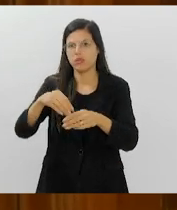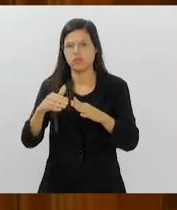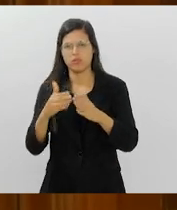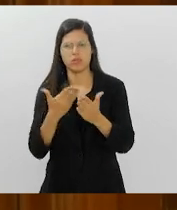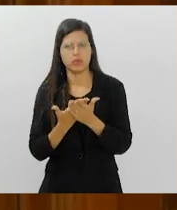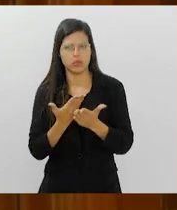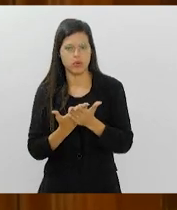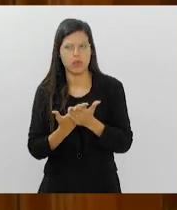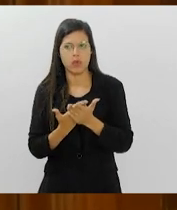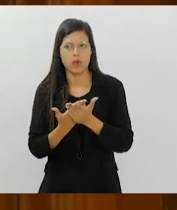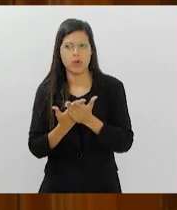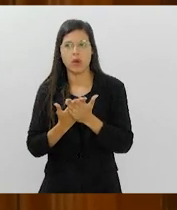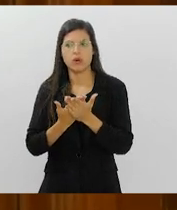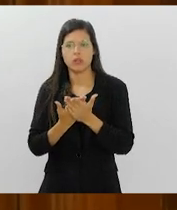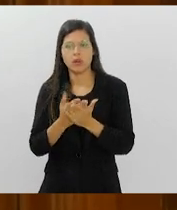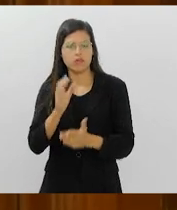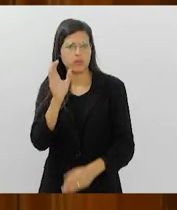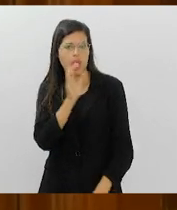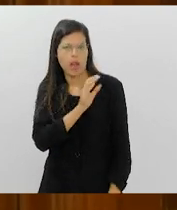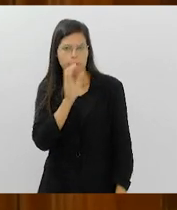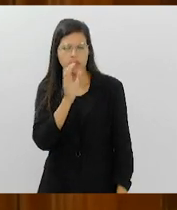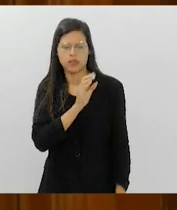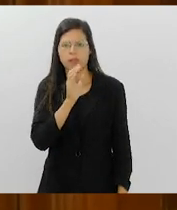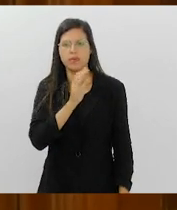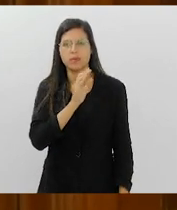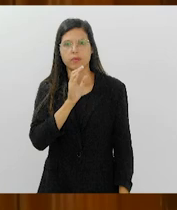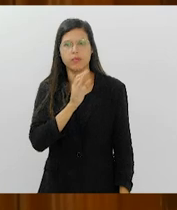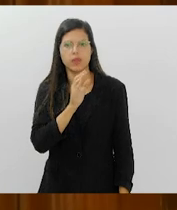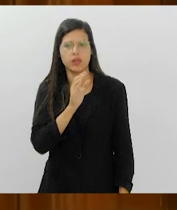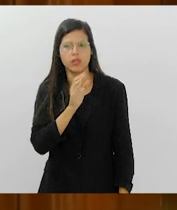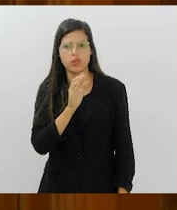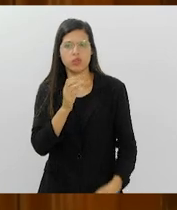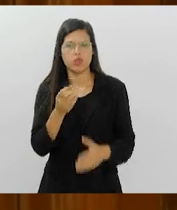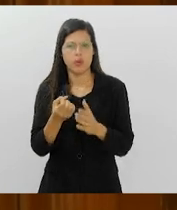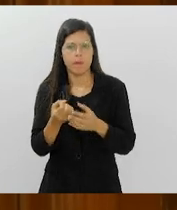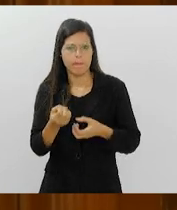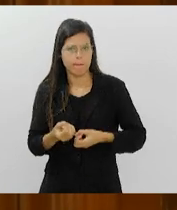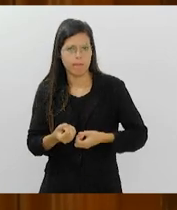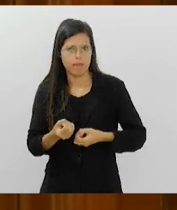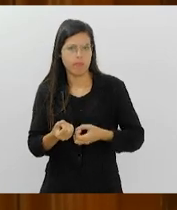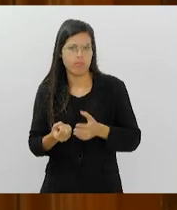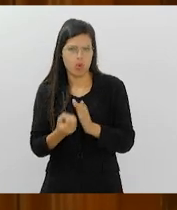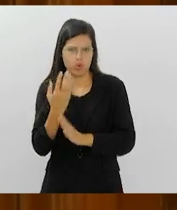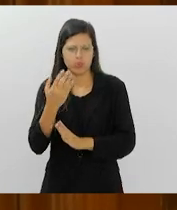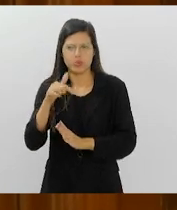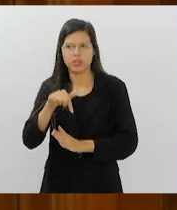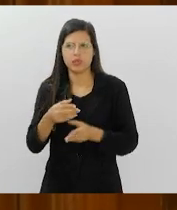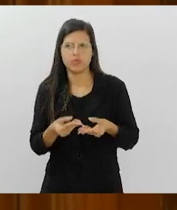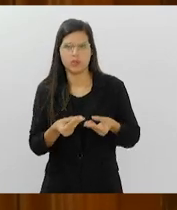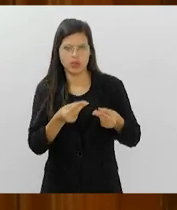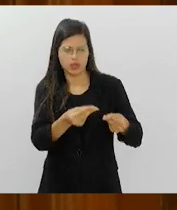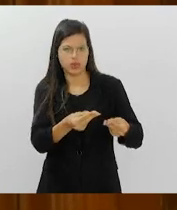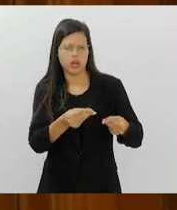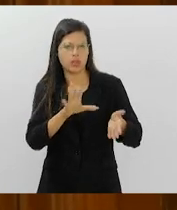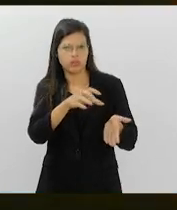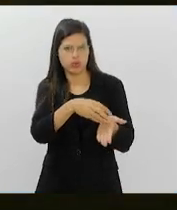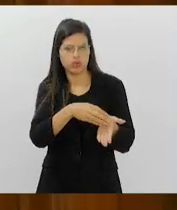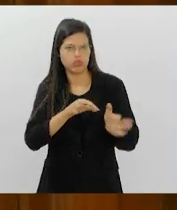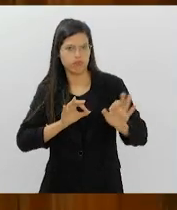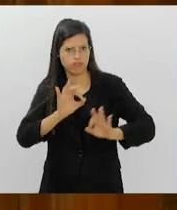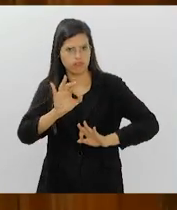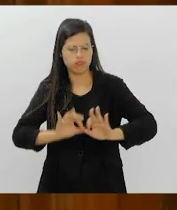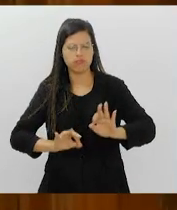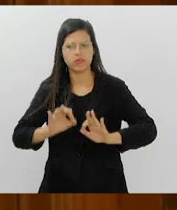De fato, isso foi rapidamente produzido e entregue à sessão de planejamento da corporação, né? Um